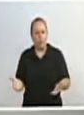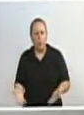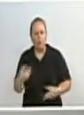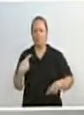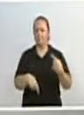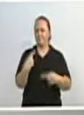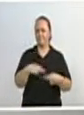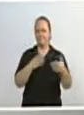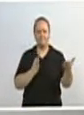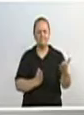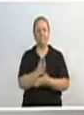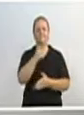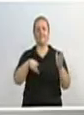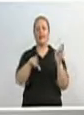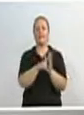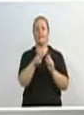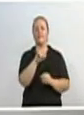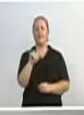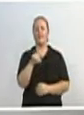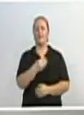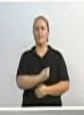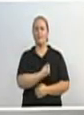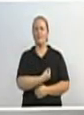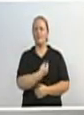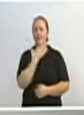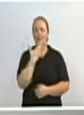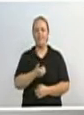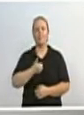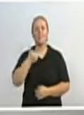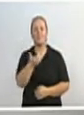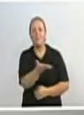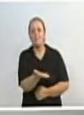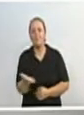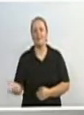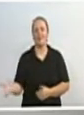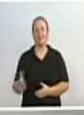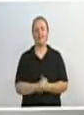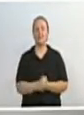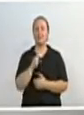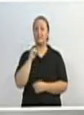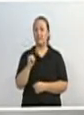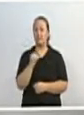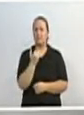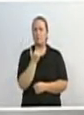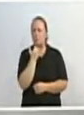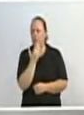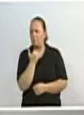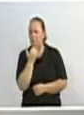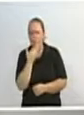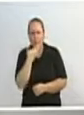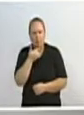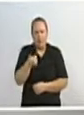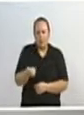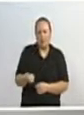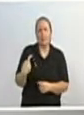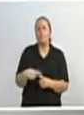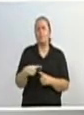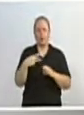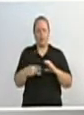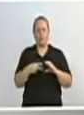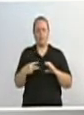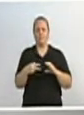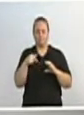legislação que facilita a vida das pessoas, porque se não for para isso, não adianta o Parlamento. O Parlamento tem a necessidade de ecoar a